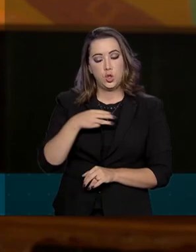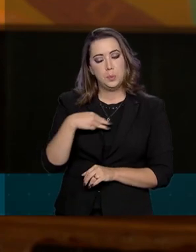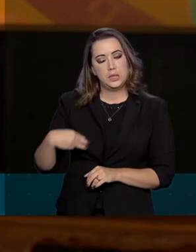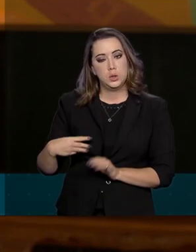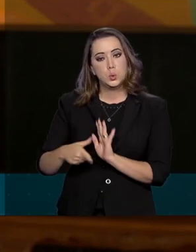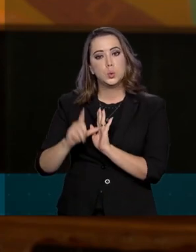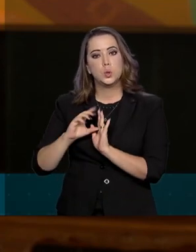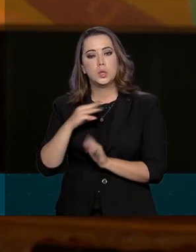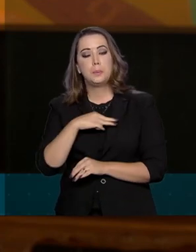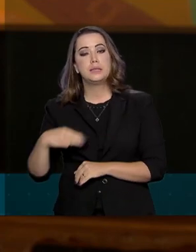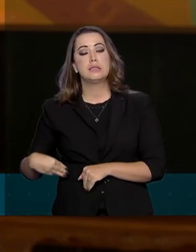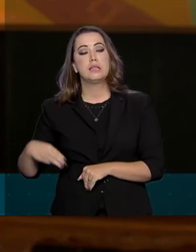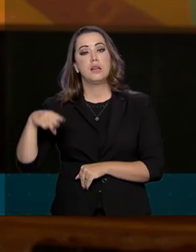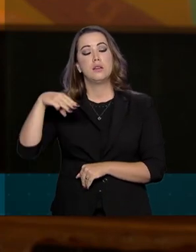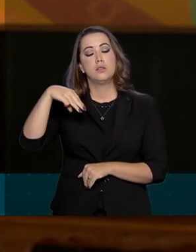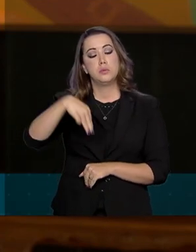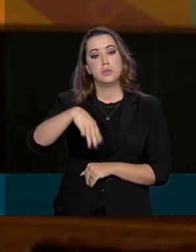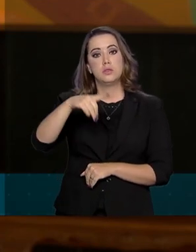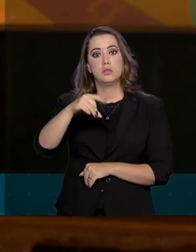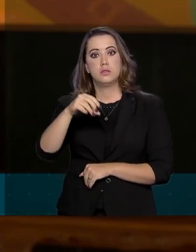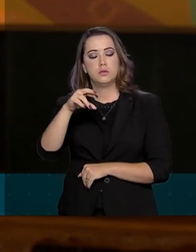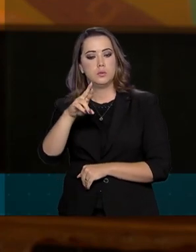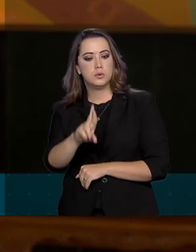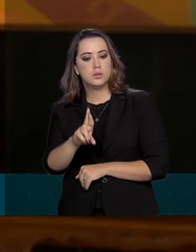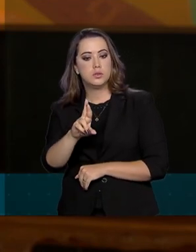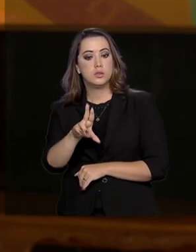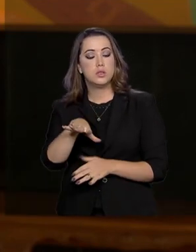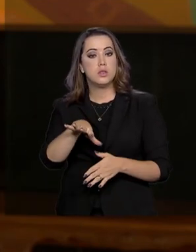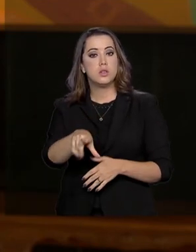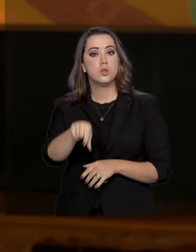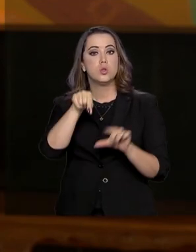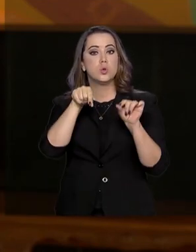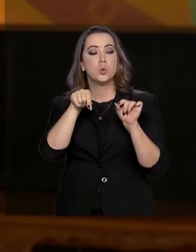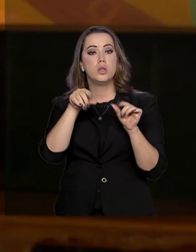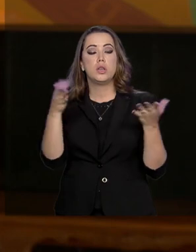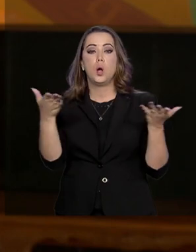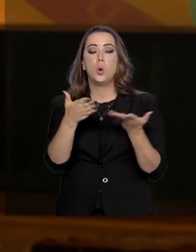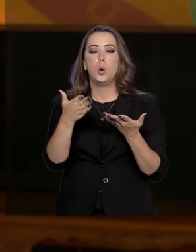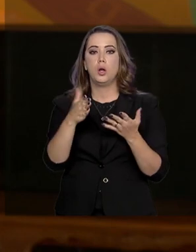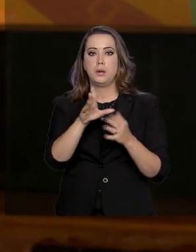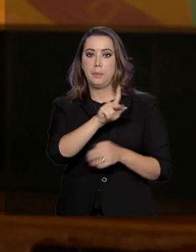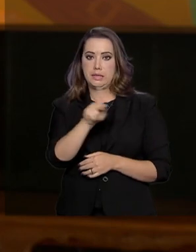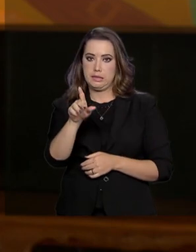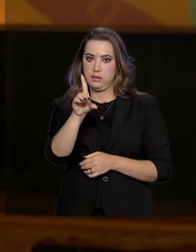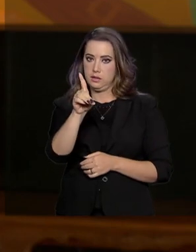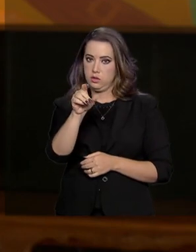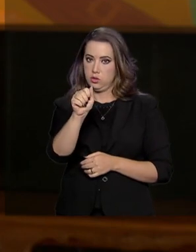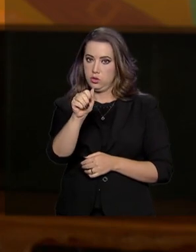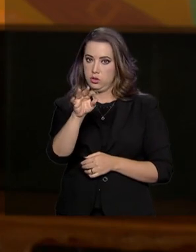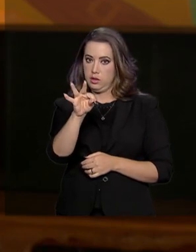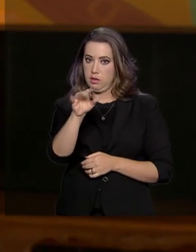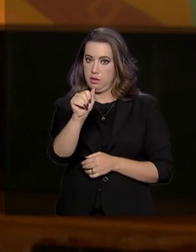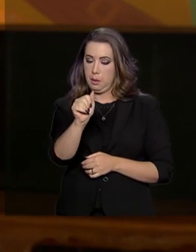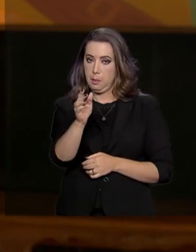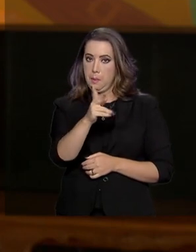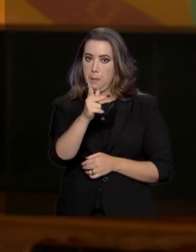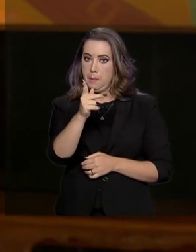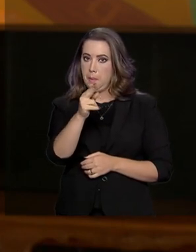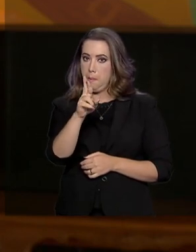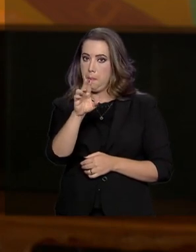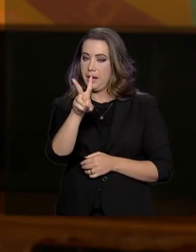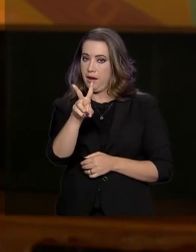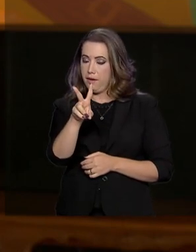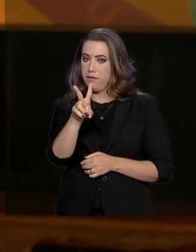Ministério do Desenvolvimento Regional, foi nomeado presidente da Dataprev. A empresa pública fornece soluções em